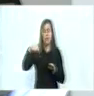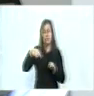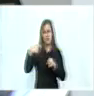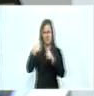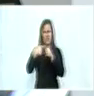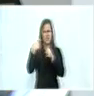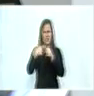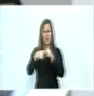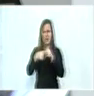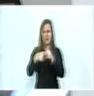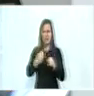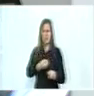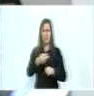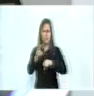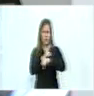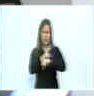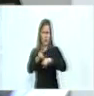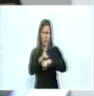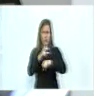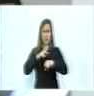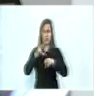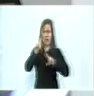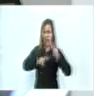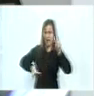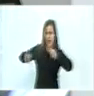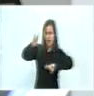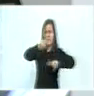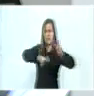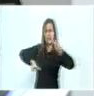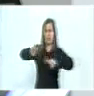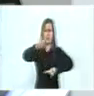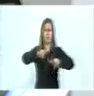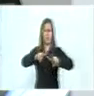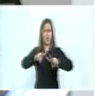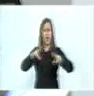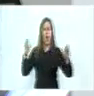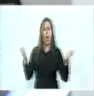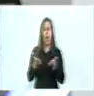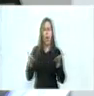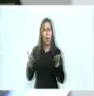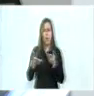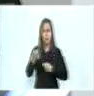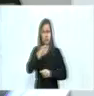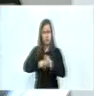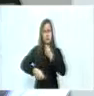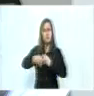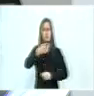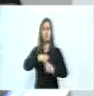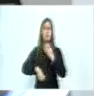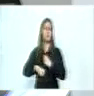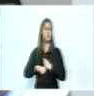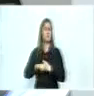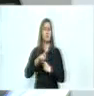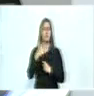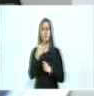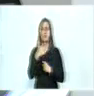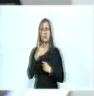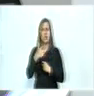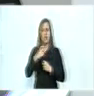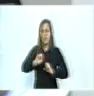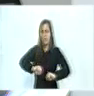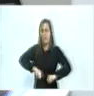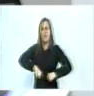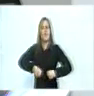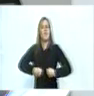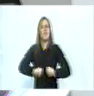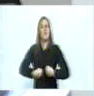por oportuno naquela avaliação, destacamos que a atual administração não ouvidou esforços no